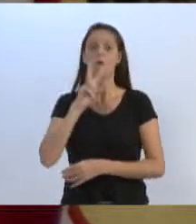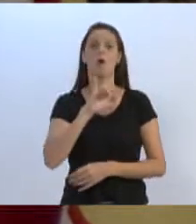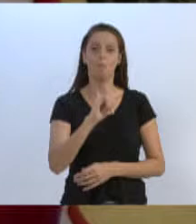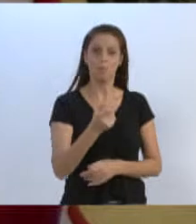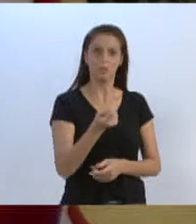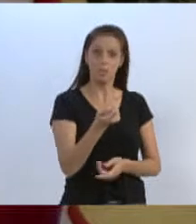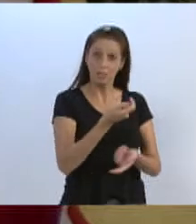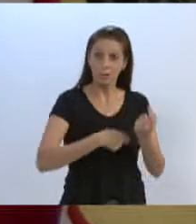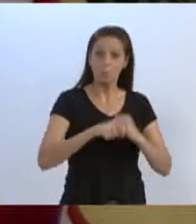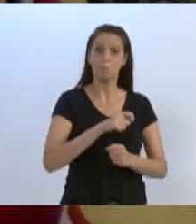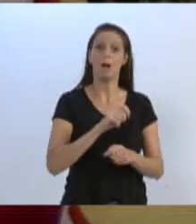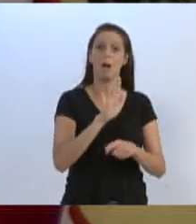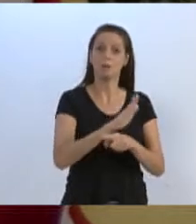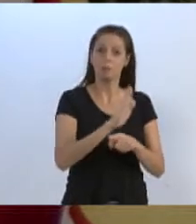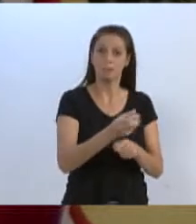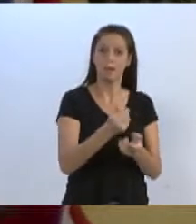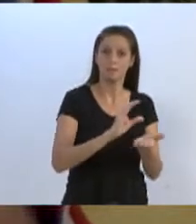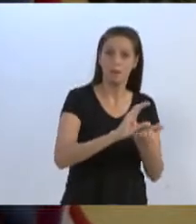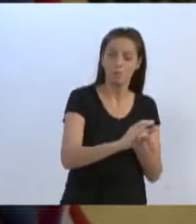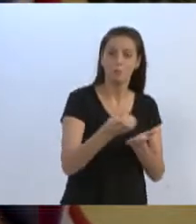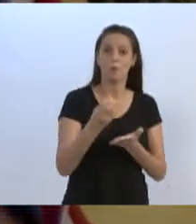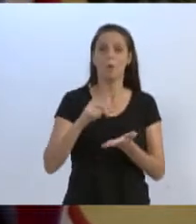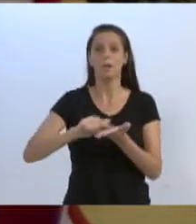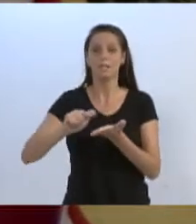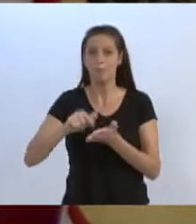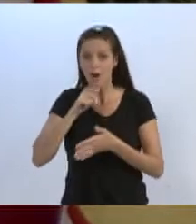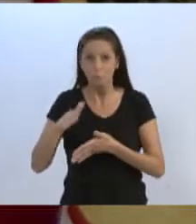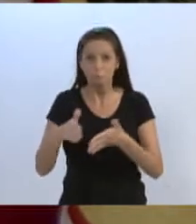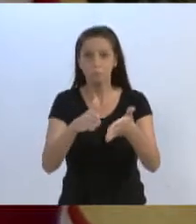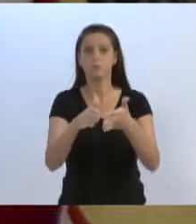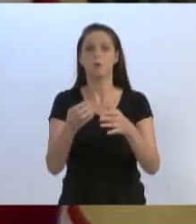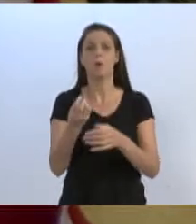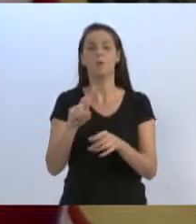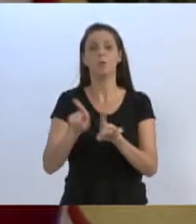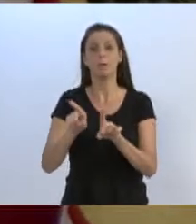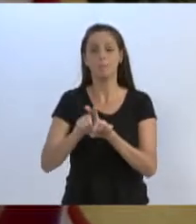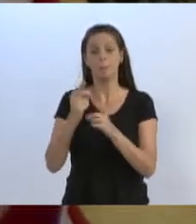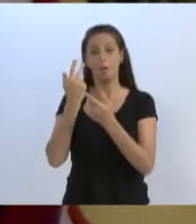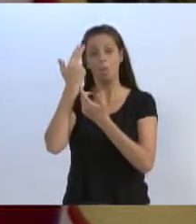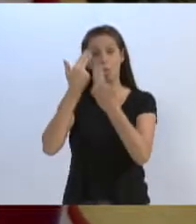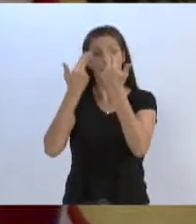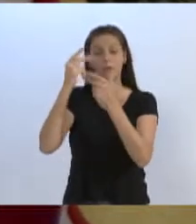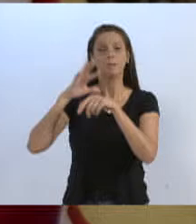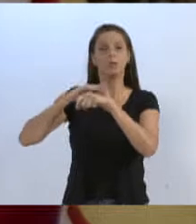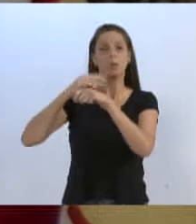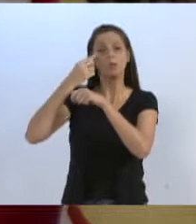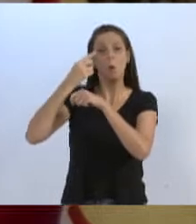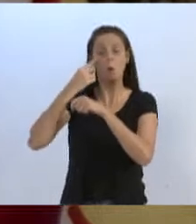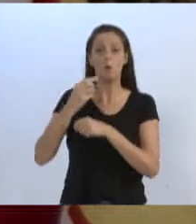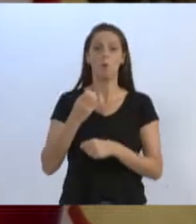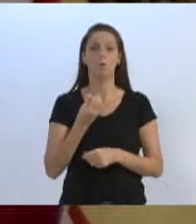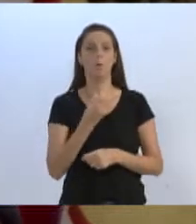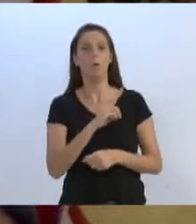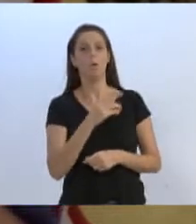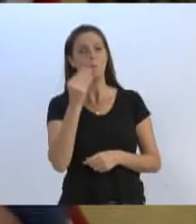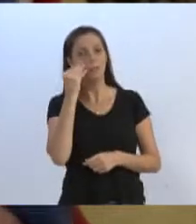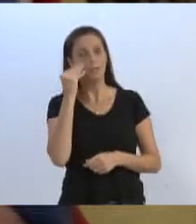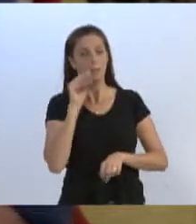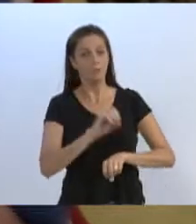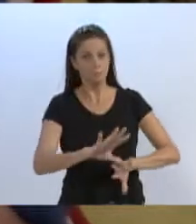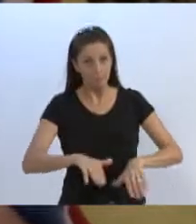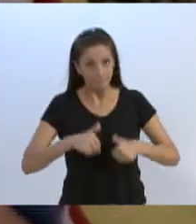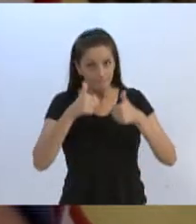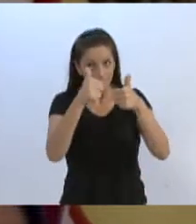para a saúde, é fazer, vereador Marcelo Lazzarini, um mutirão de catarata, é tentar trazer melhorias para a educação, vereador